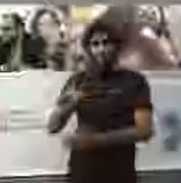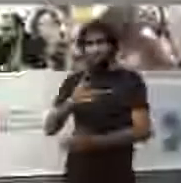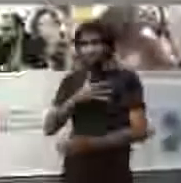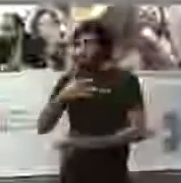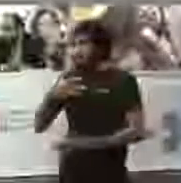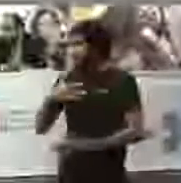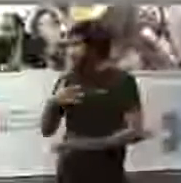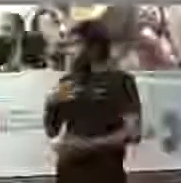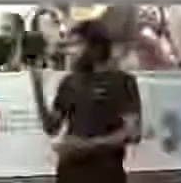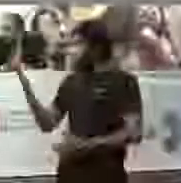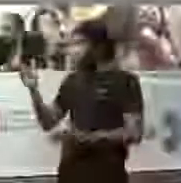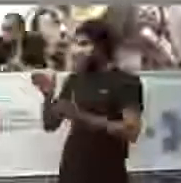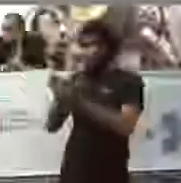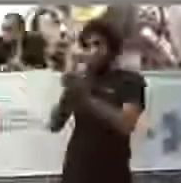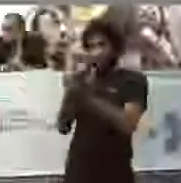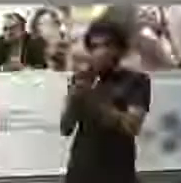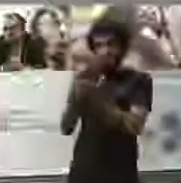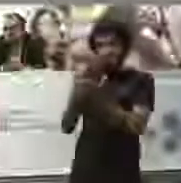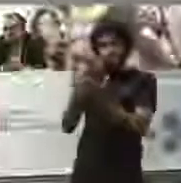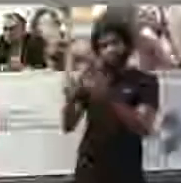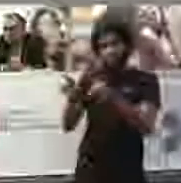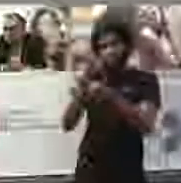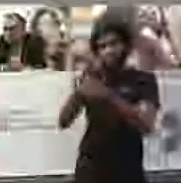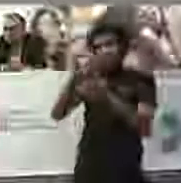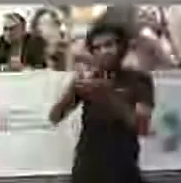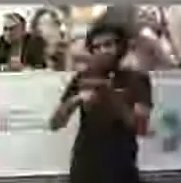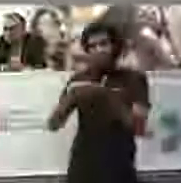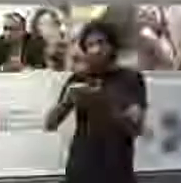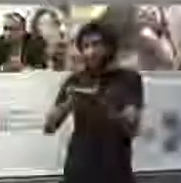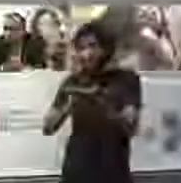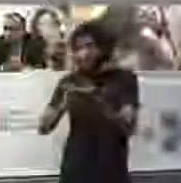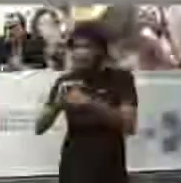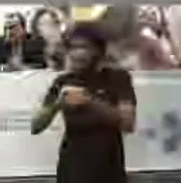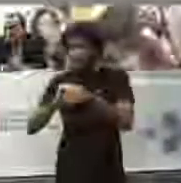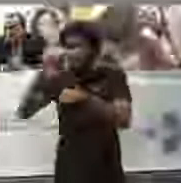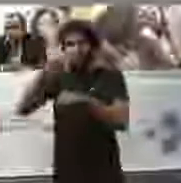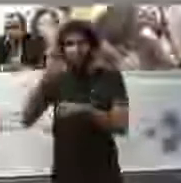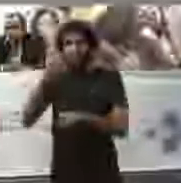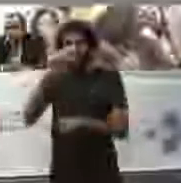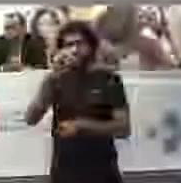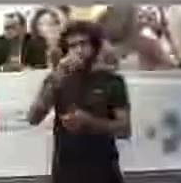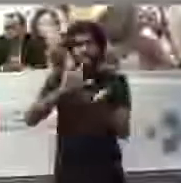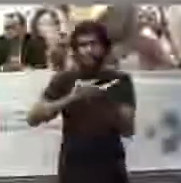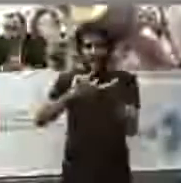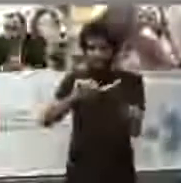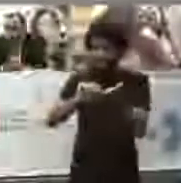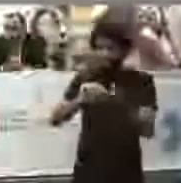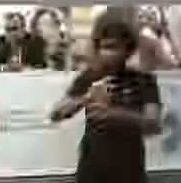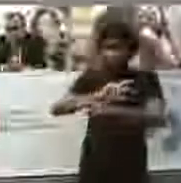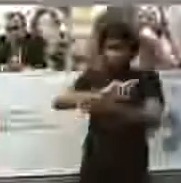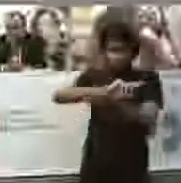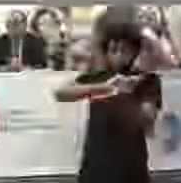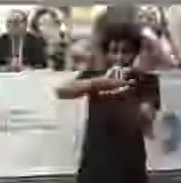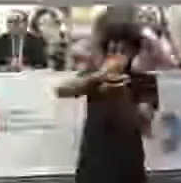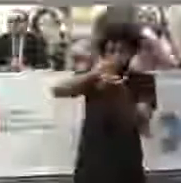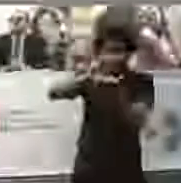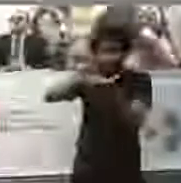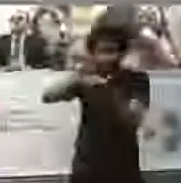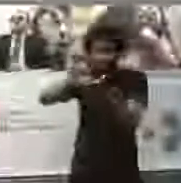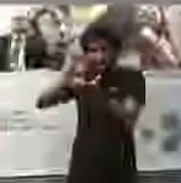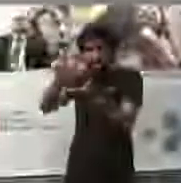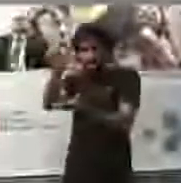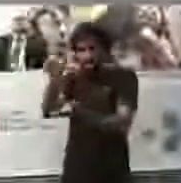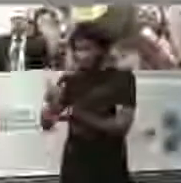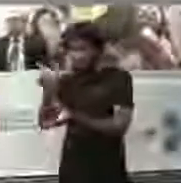esses documentos função mais de 100 artigos escritos por uma série de autoridades da gestão mas também do judiciário